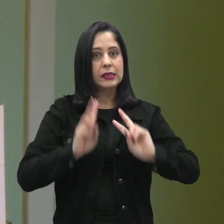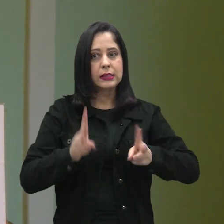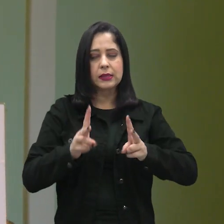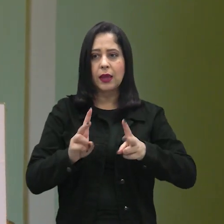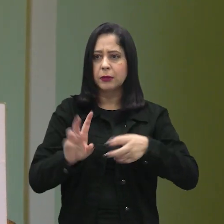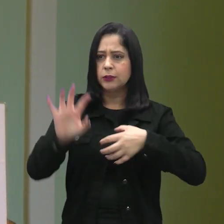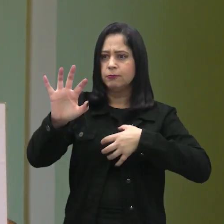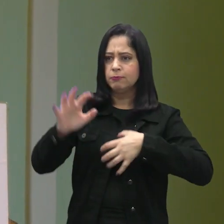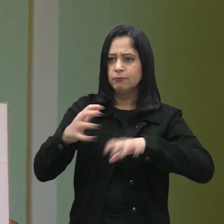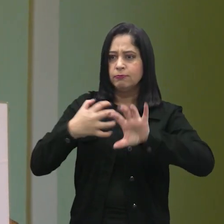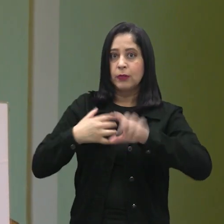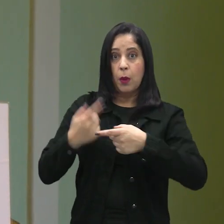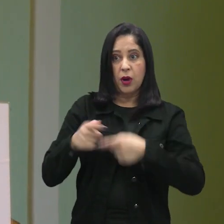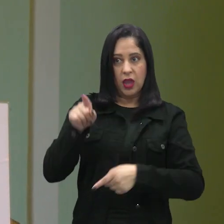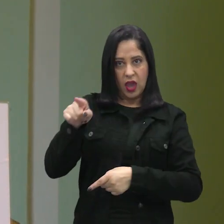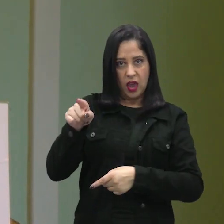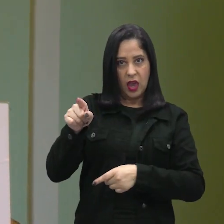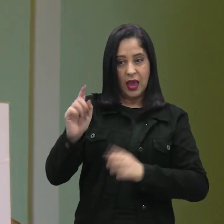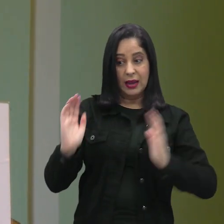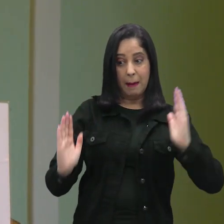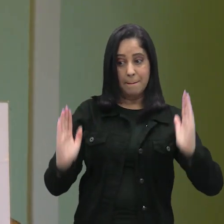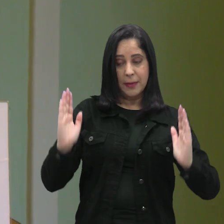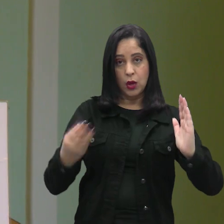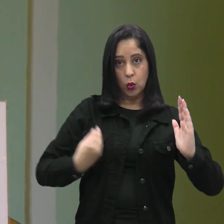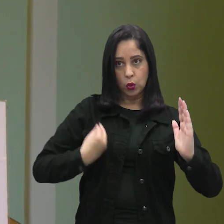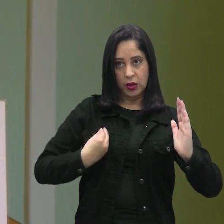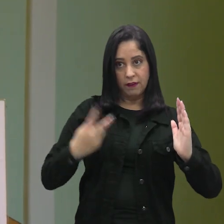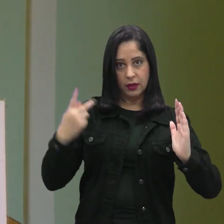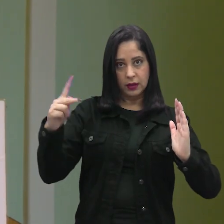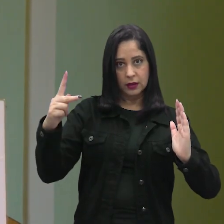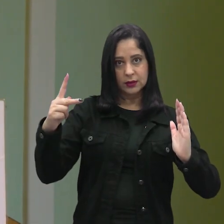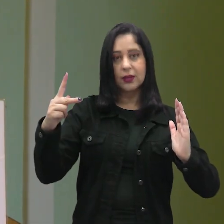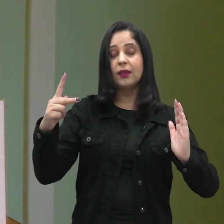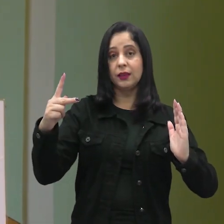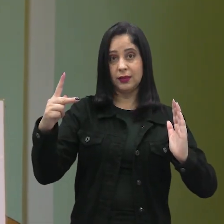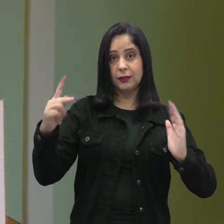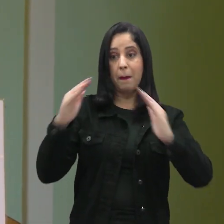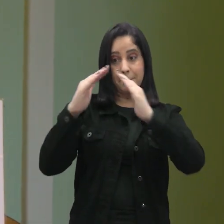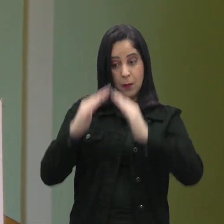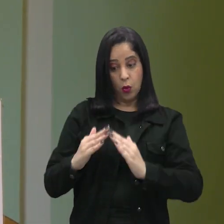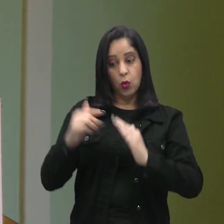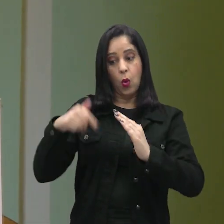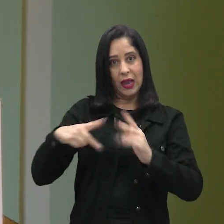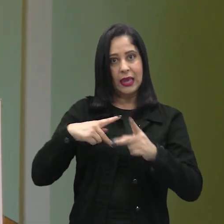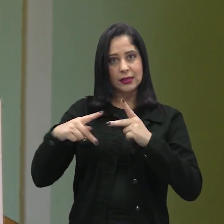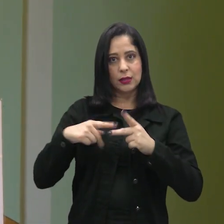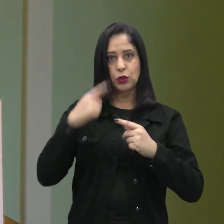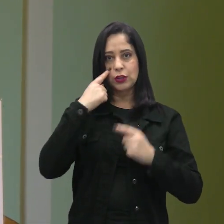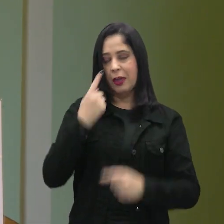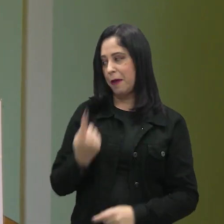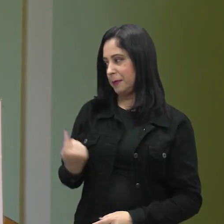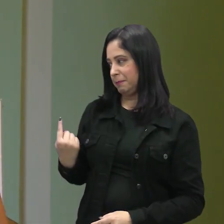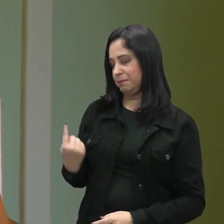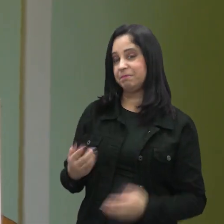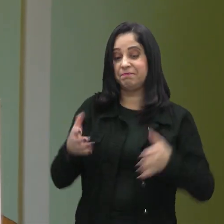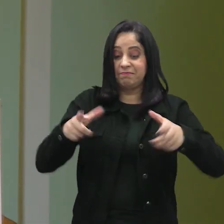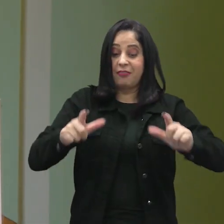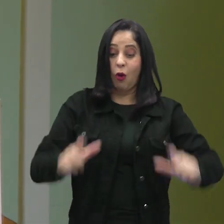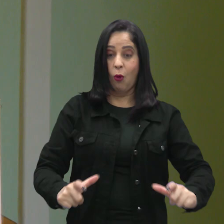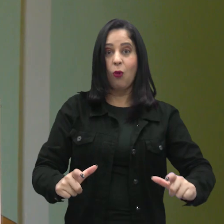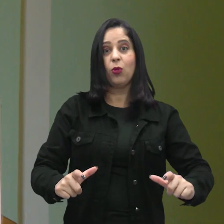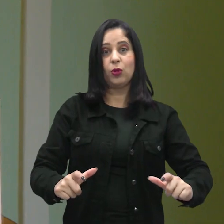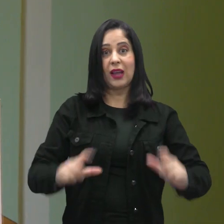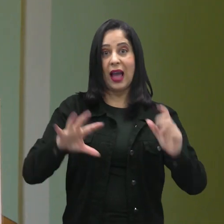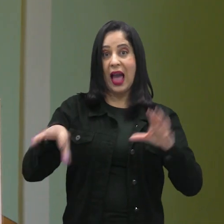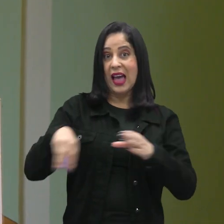identificação com ele porque ele passou alguns períodos da vida na cidade. Aliás, não só na cidade, neste espaço onde nós estamos